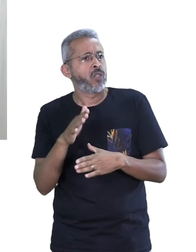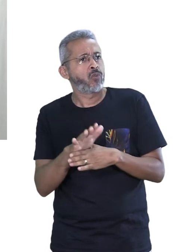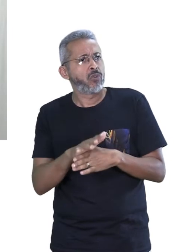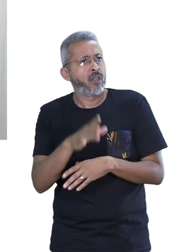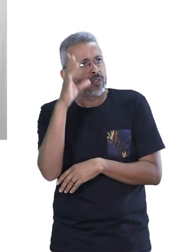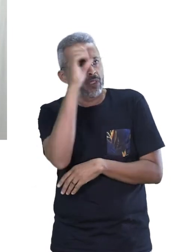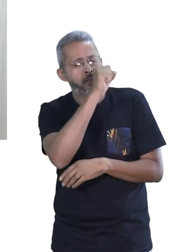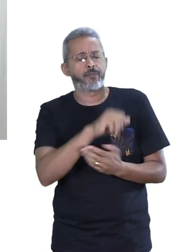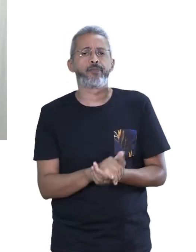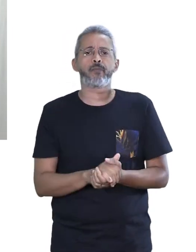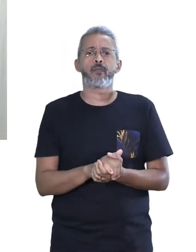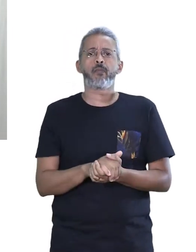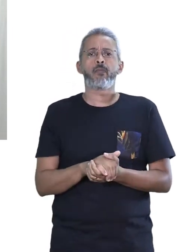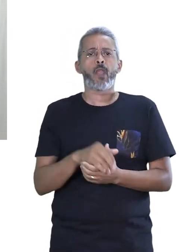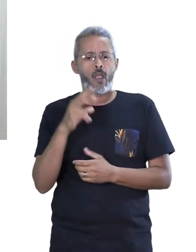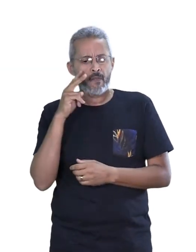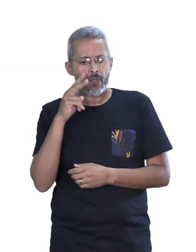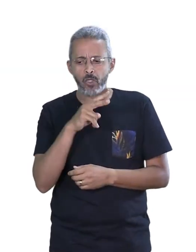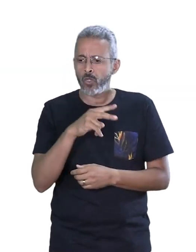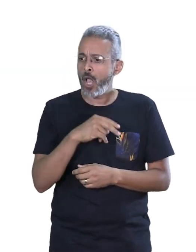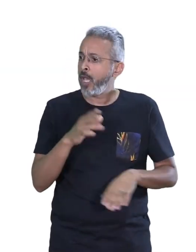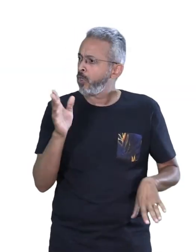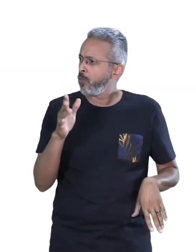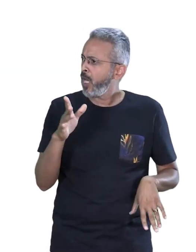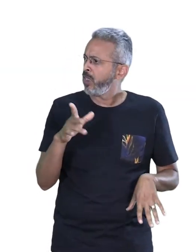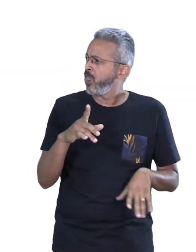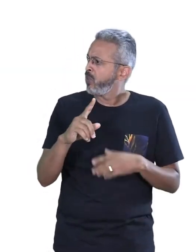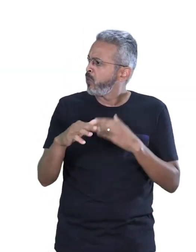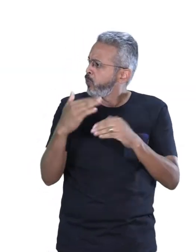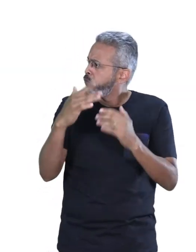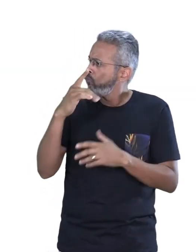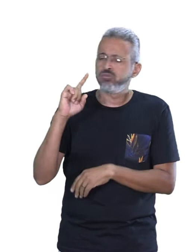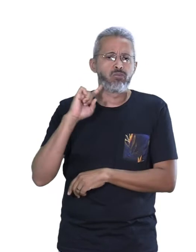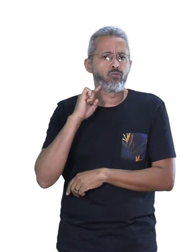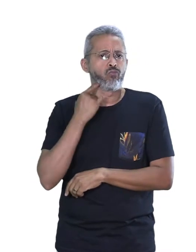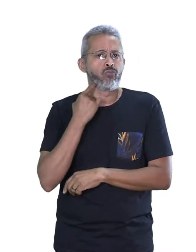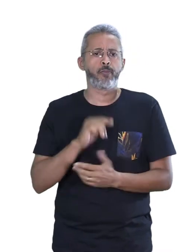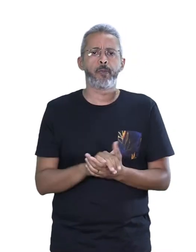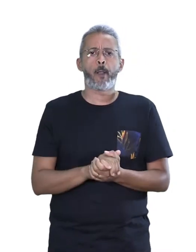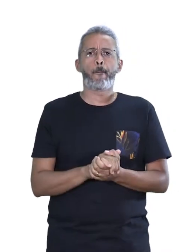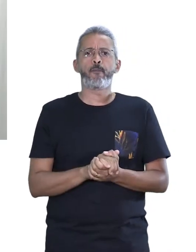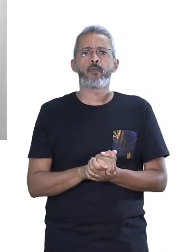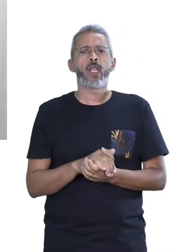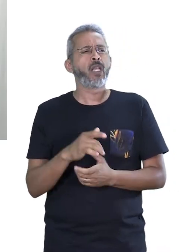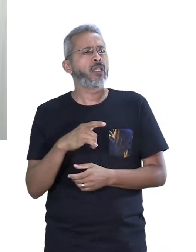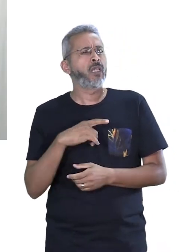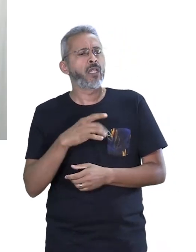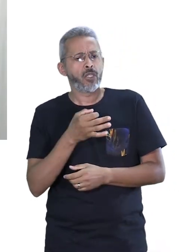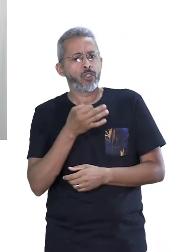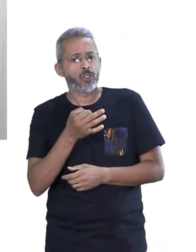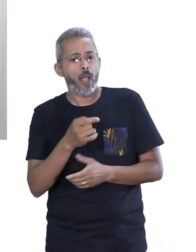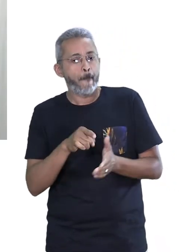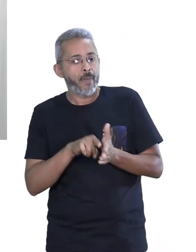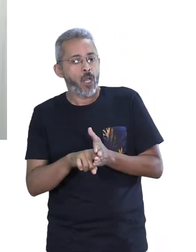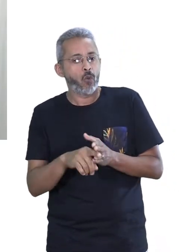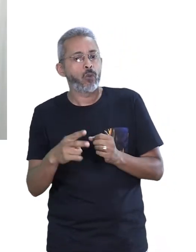a essa compreensão. Vejam, as praias estão cada vez mais poluídas. Tem aquela dica